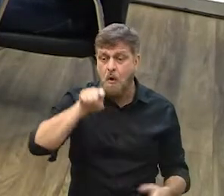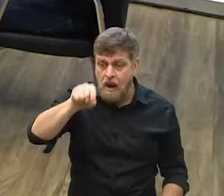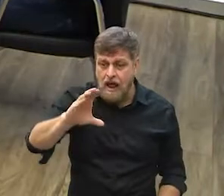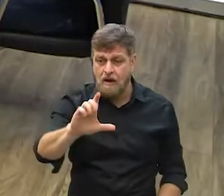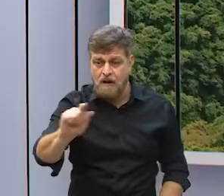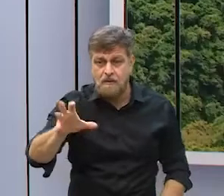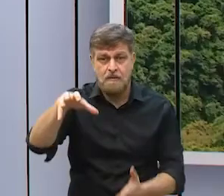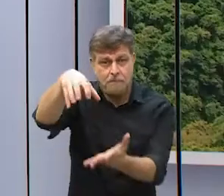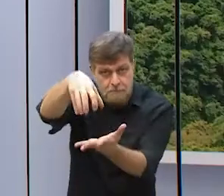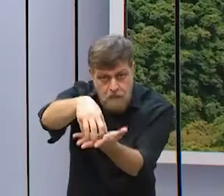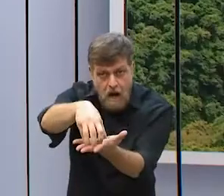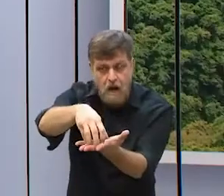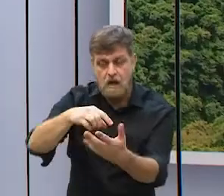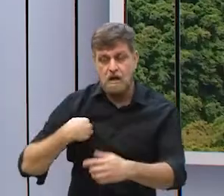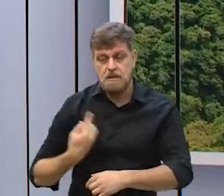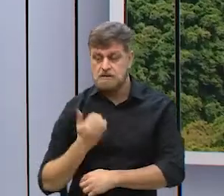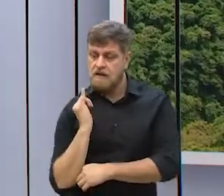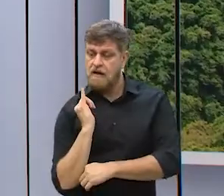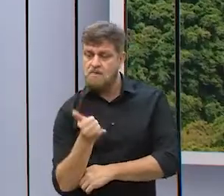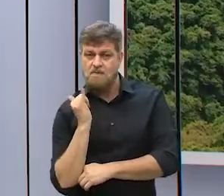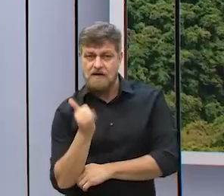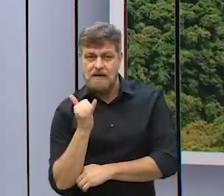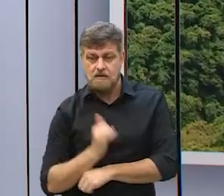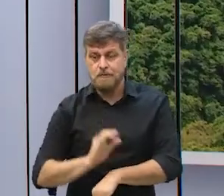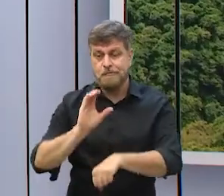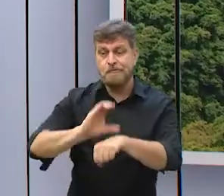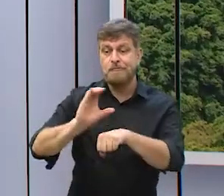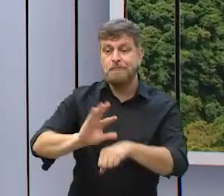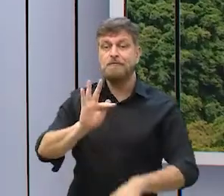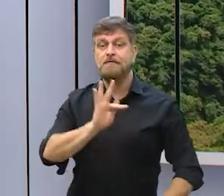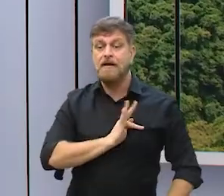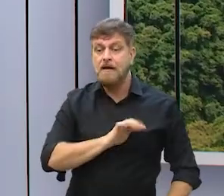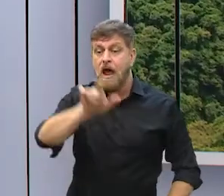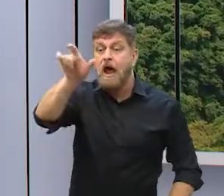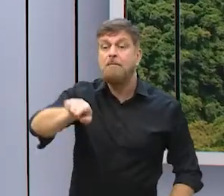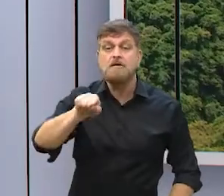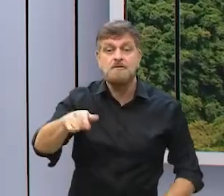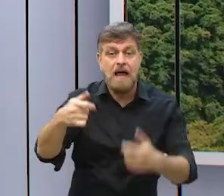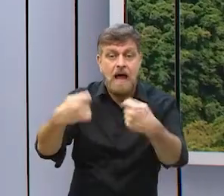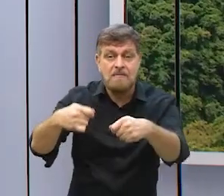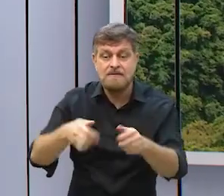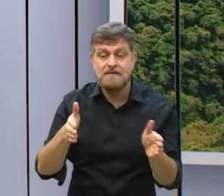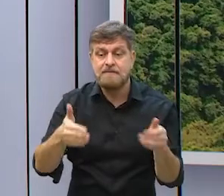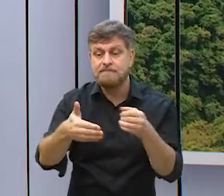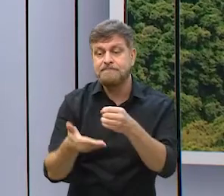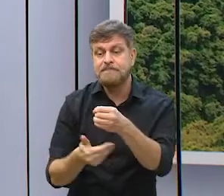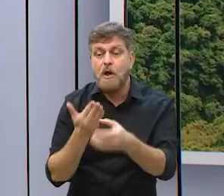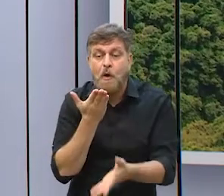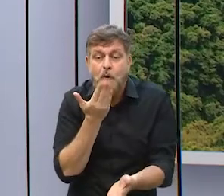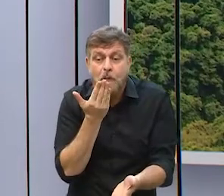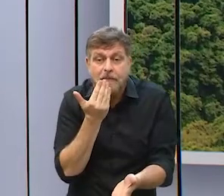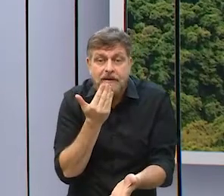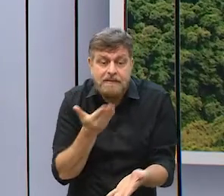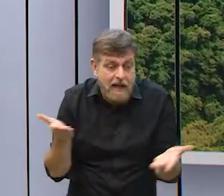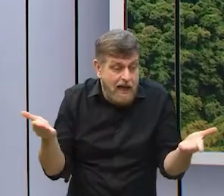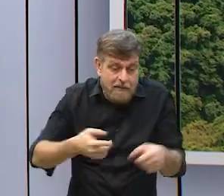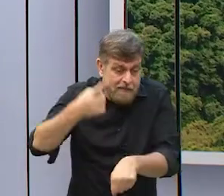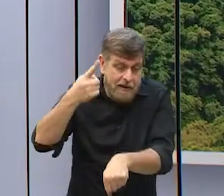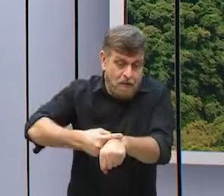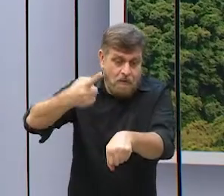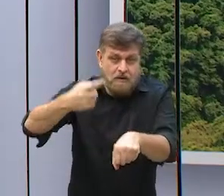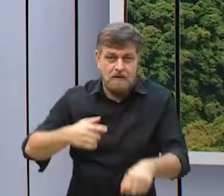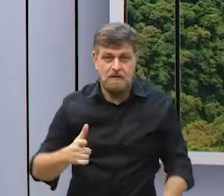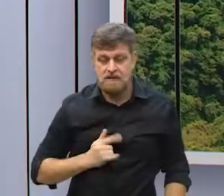como você disse, às vezes a gente está falando de um curso técnico, mas o que a pessoa está precisando é de uma cesta básica nesse momento. Exato. Não é? Então,